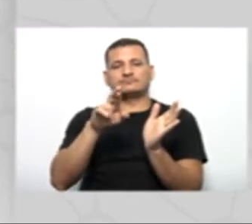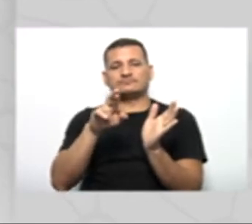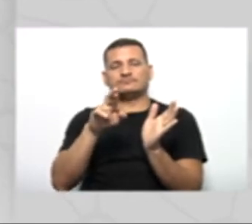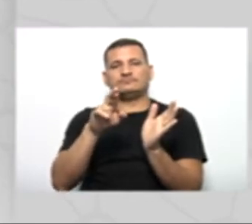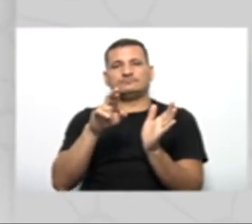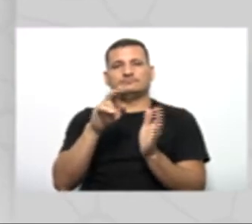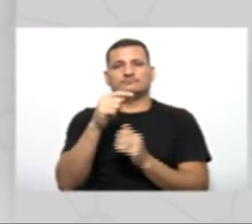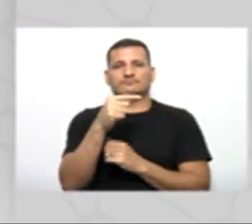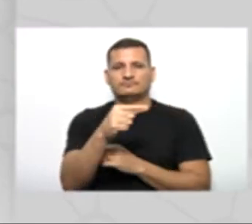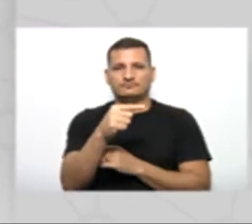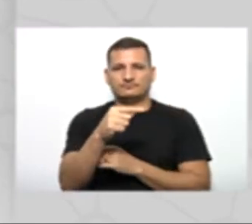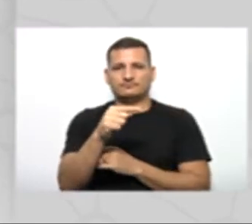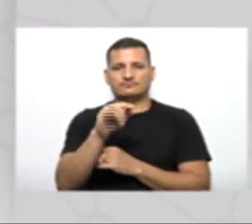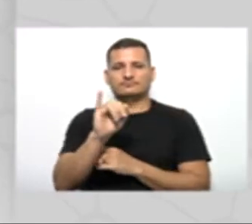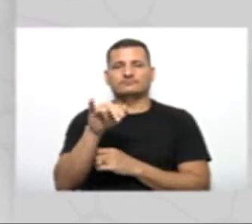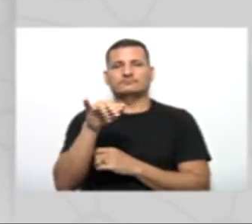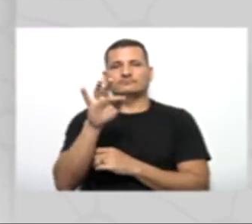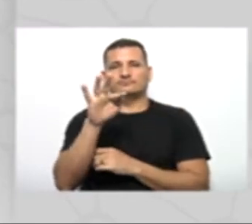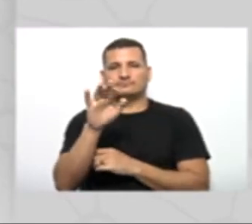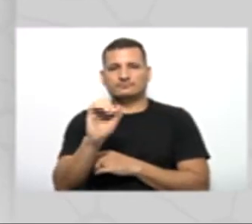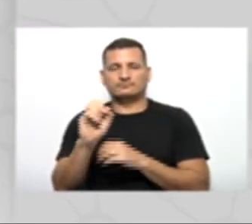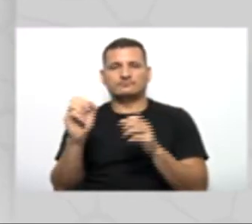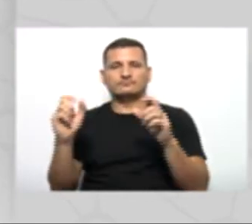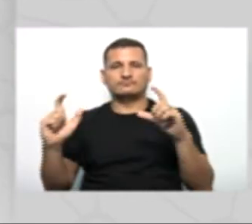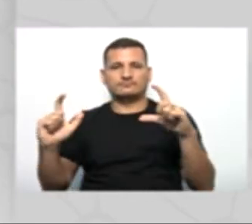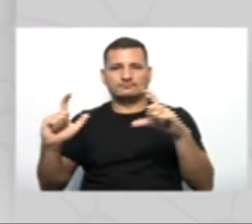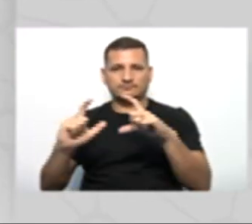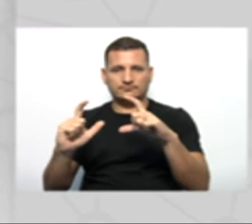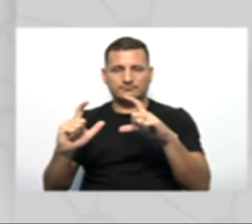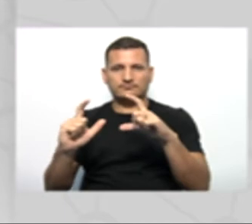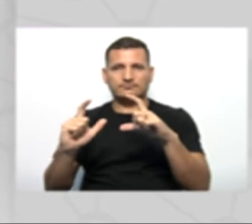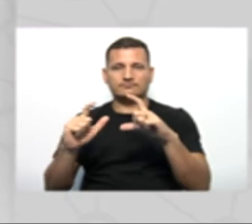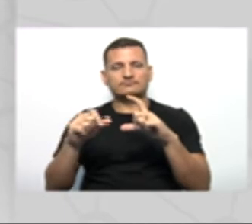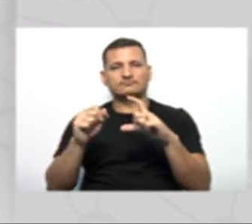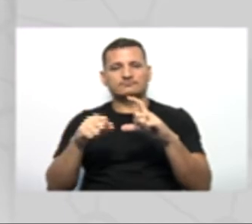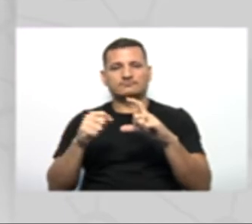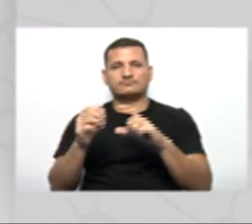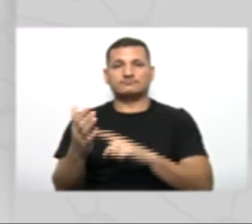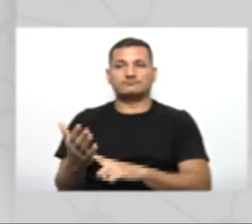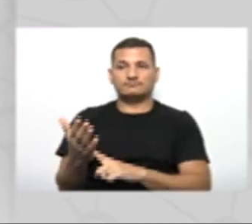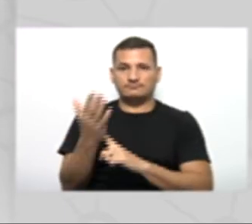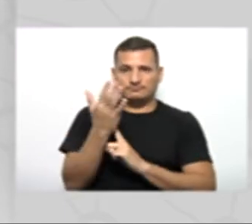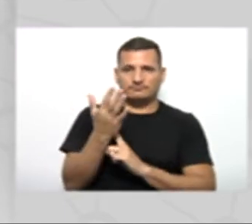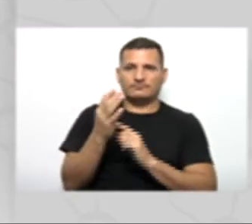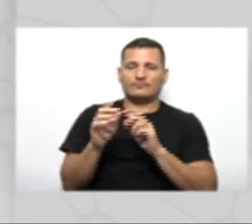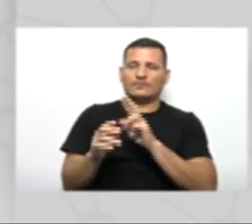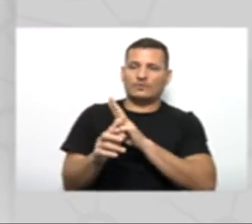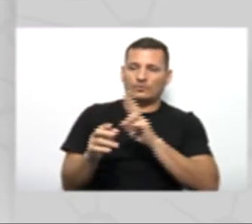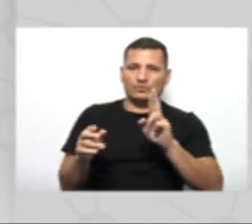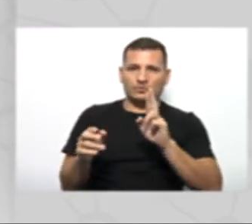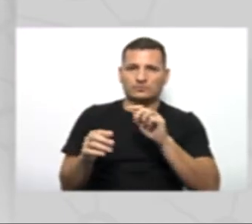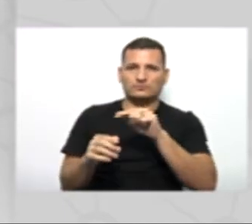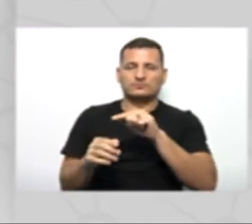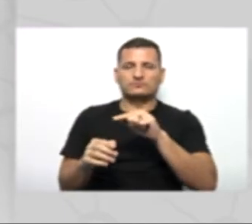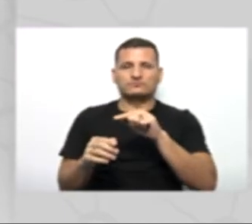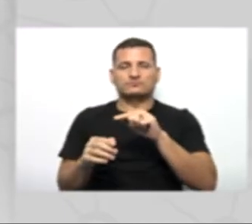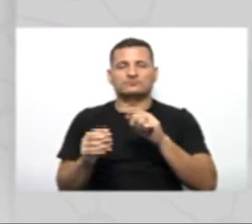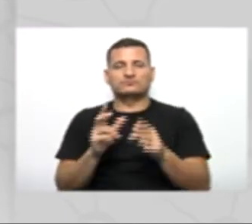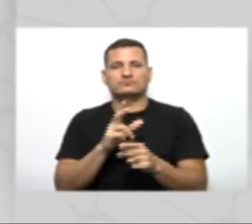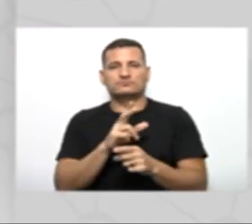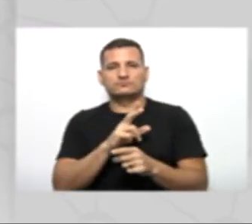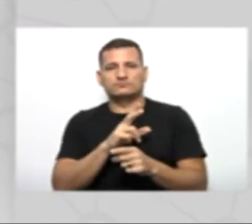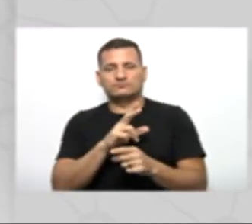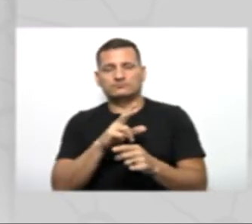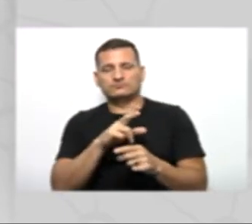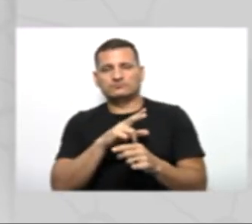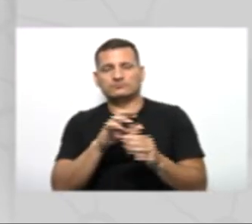underline info. Aí sim, vai aparecer lá na tela o nome que foi criado como atributo público e